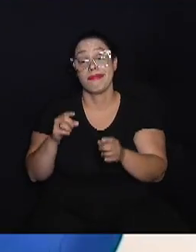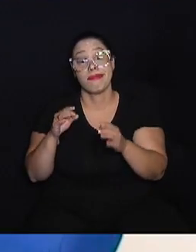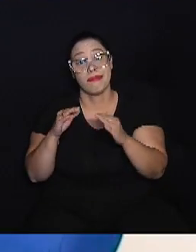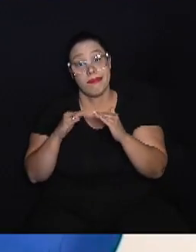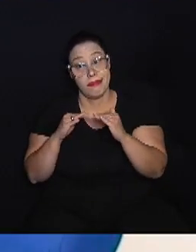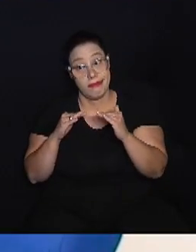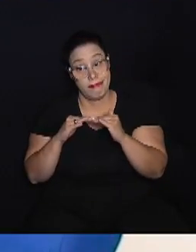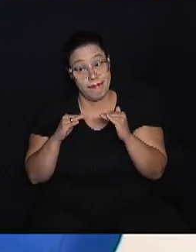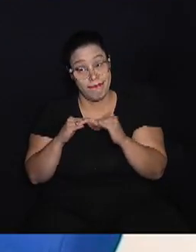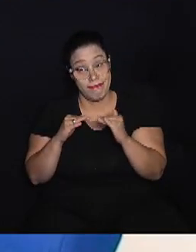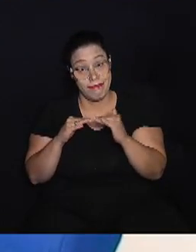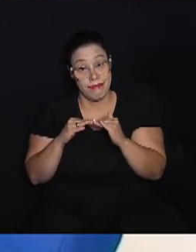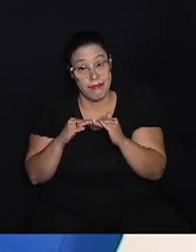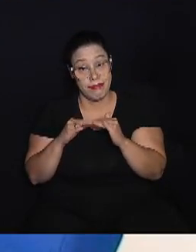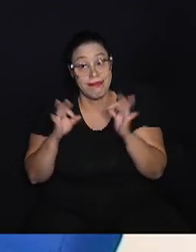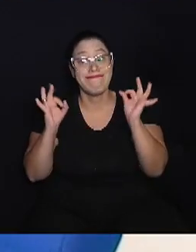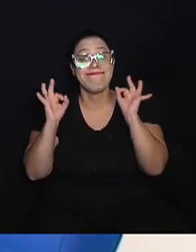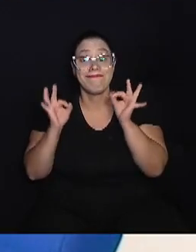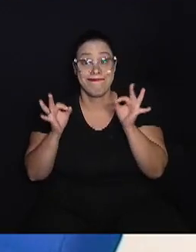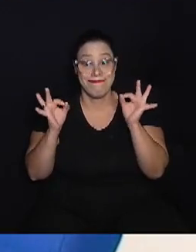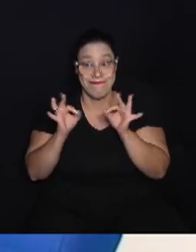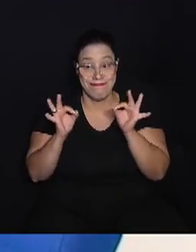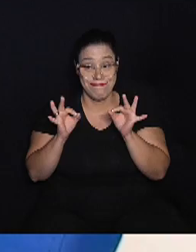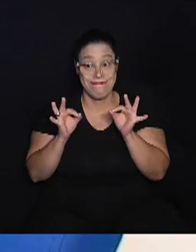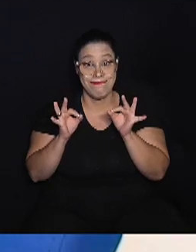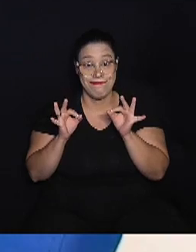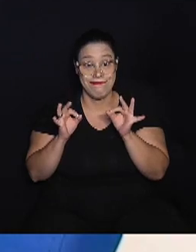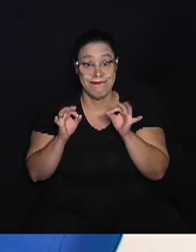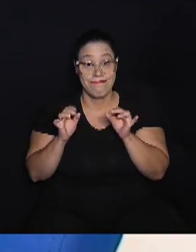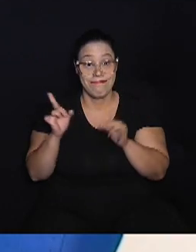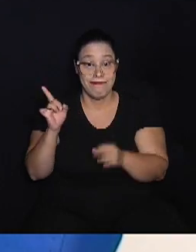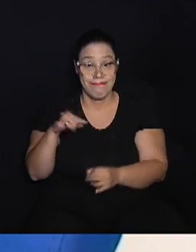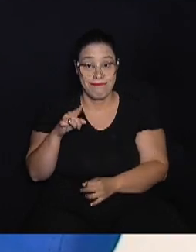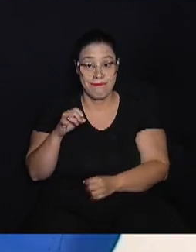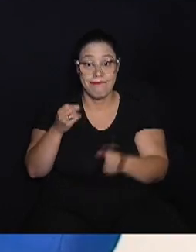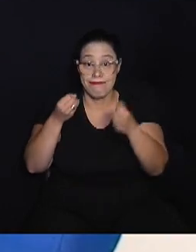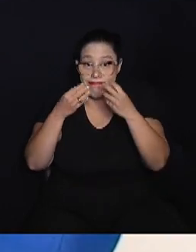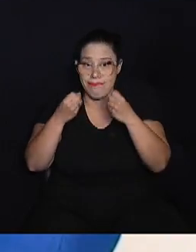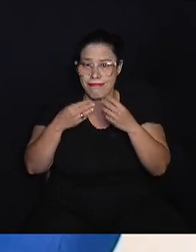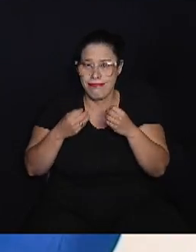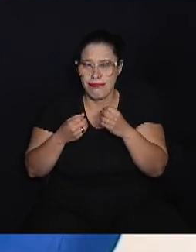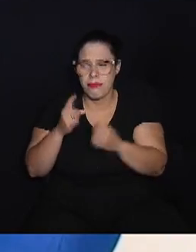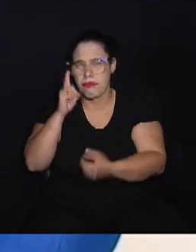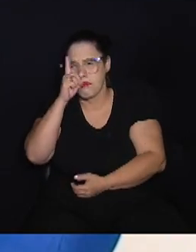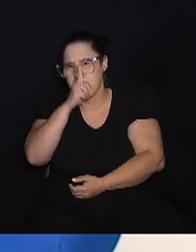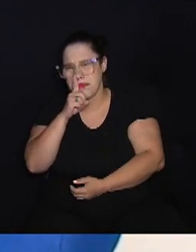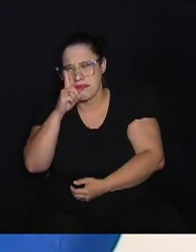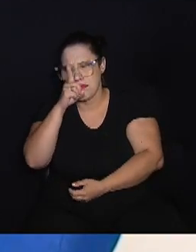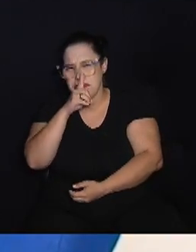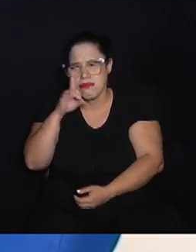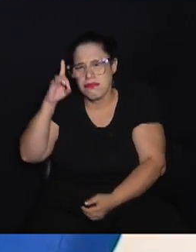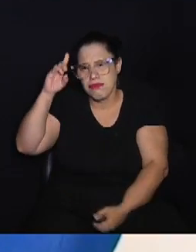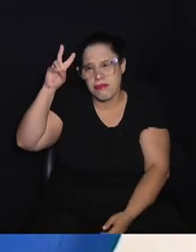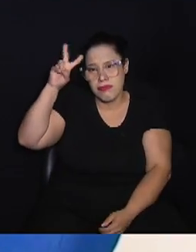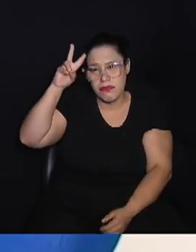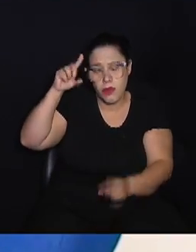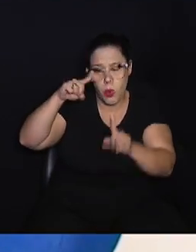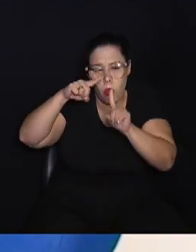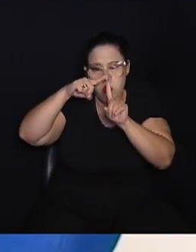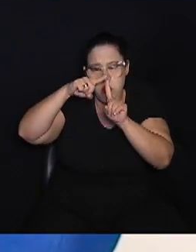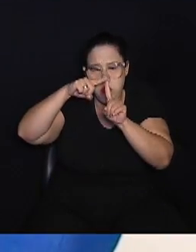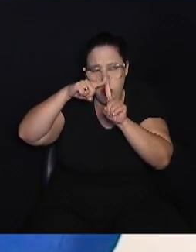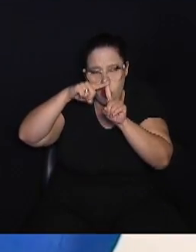Mina, já é um sinal sim, inclusive, não é? A gente tem informação de que entre domingo e segunda-feira haverá uma queda